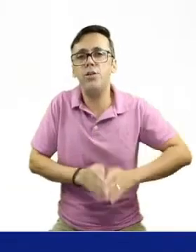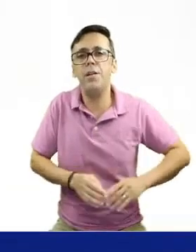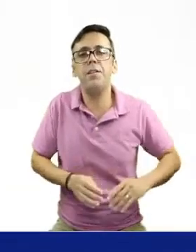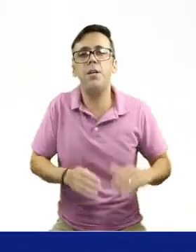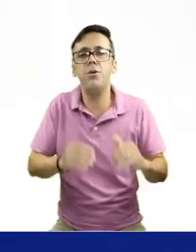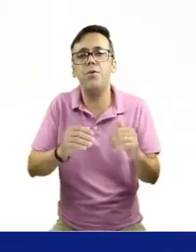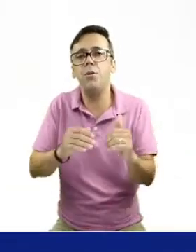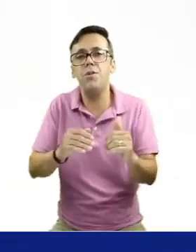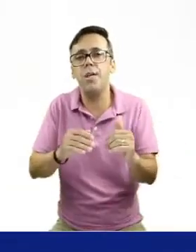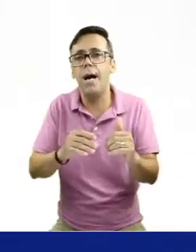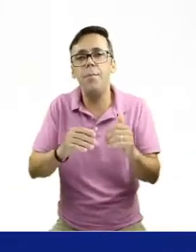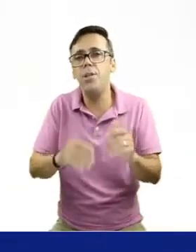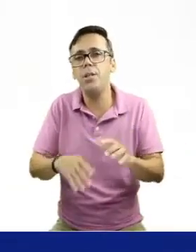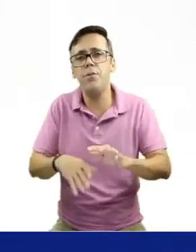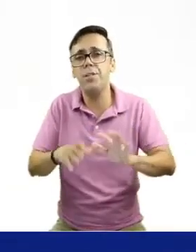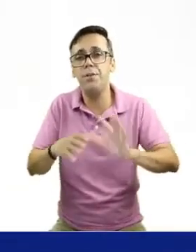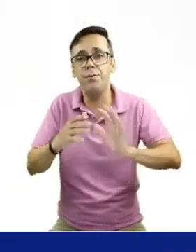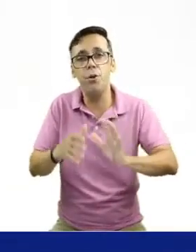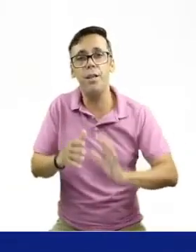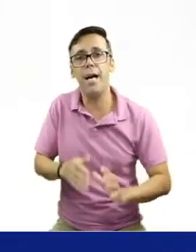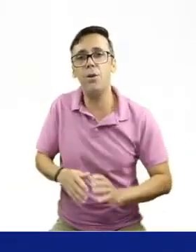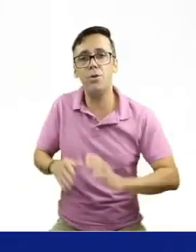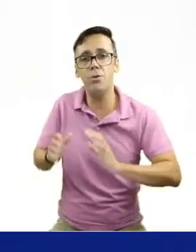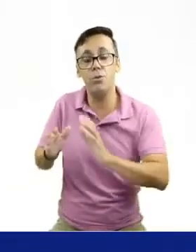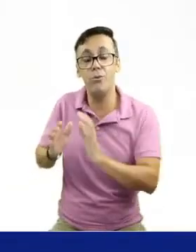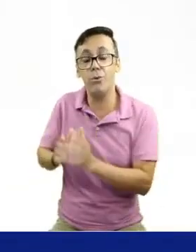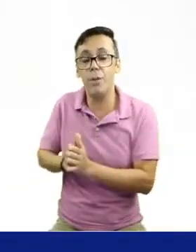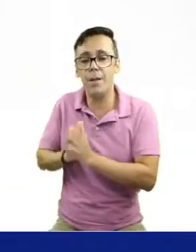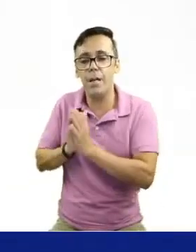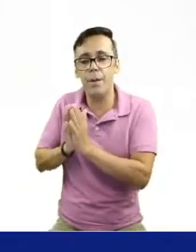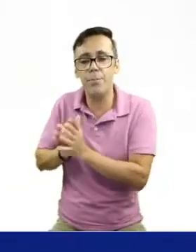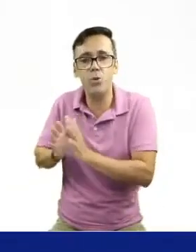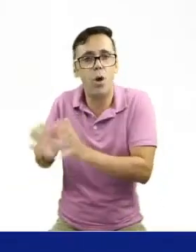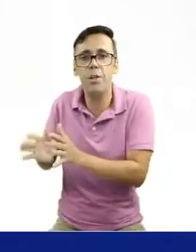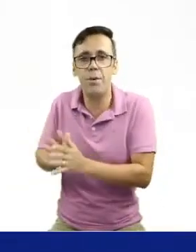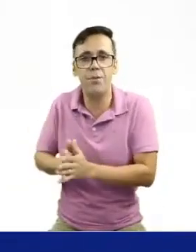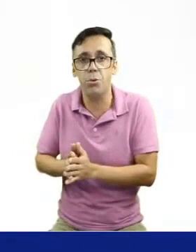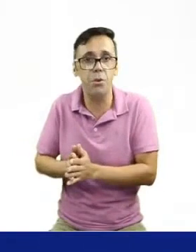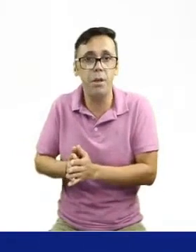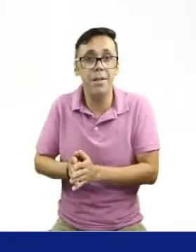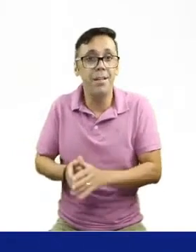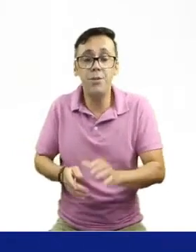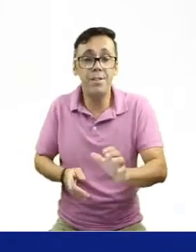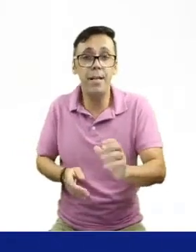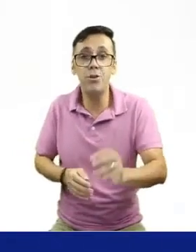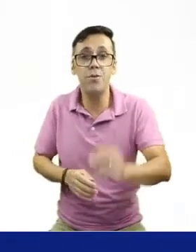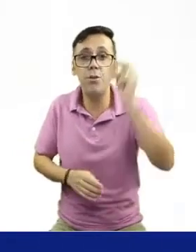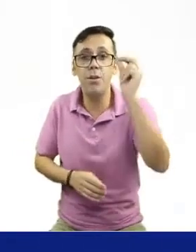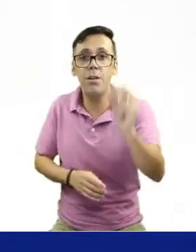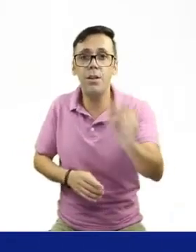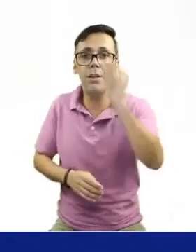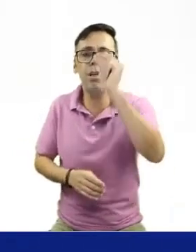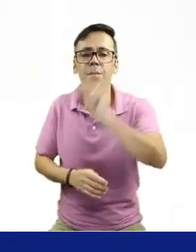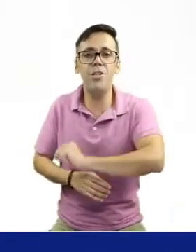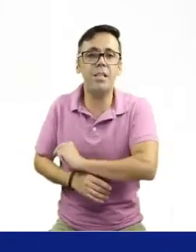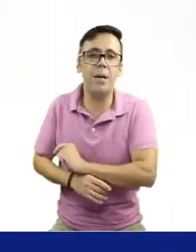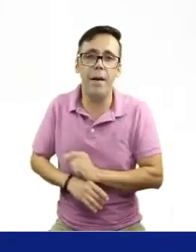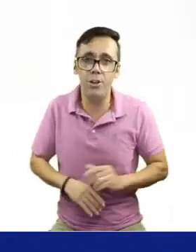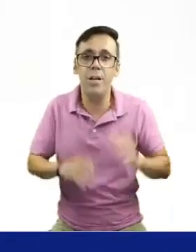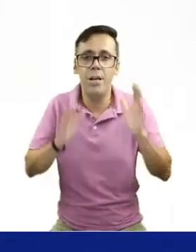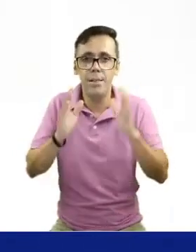ocorrer Isso vai ser resolvidas sem a medida que você for lá no departamento pessoal da prefeitura Isso é ser resolvido